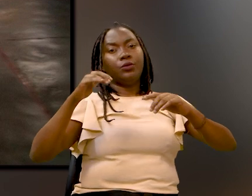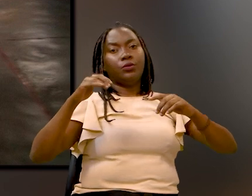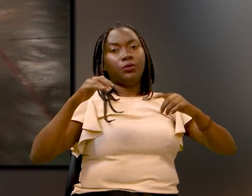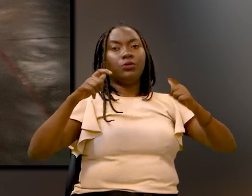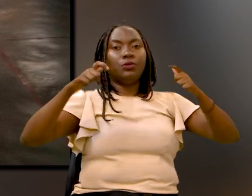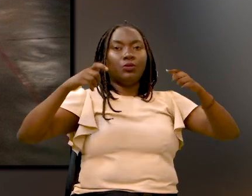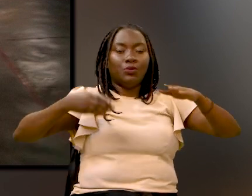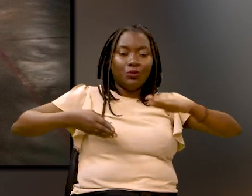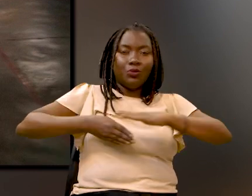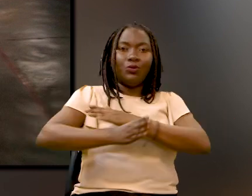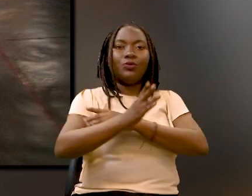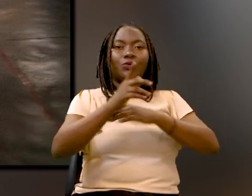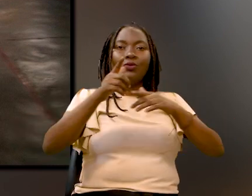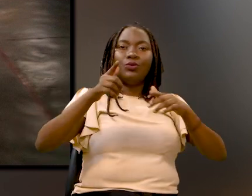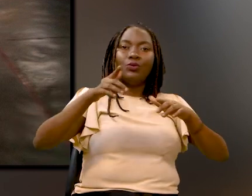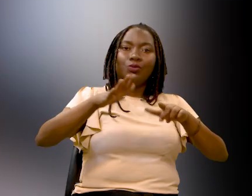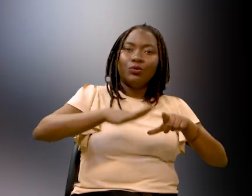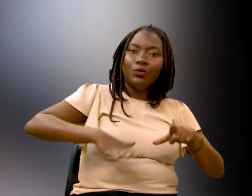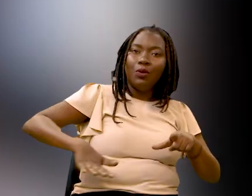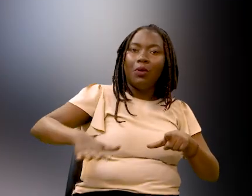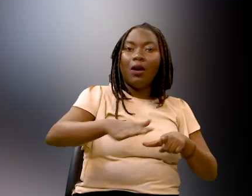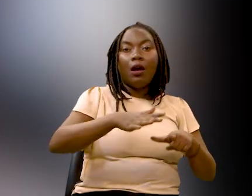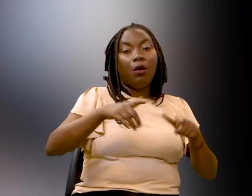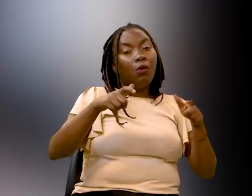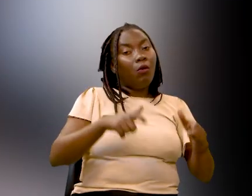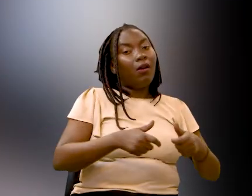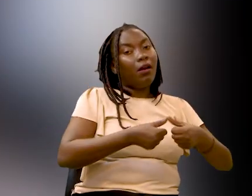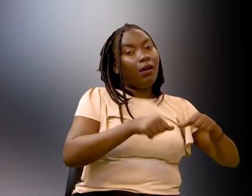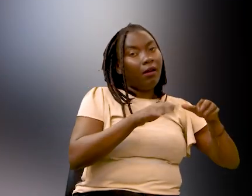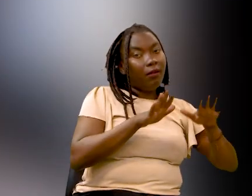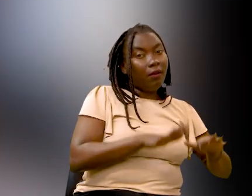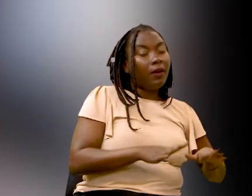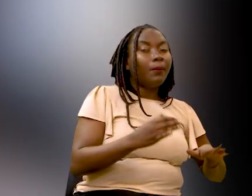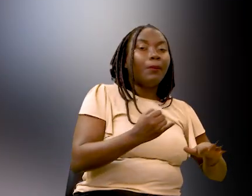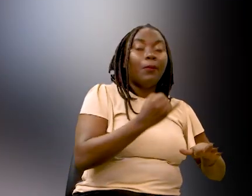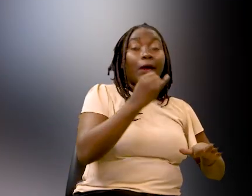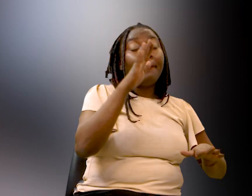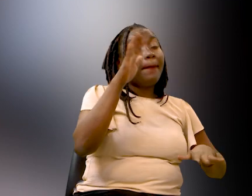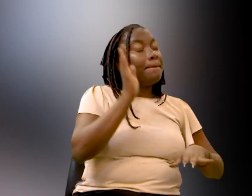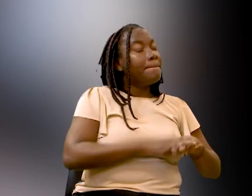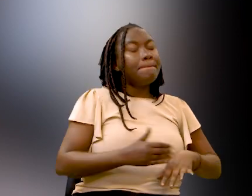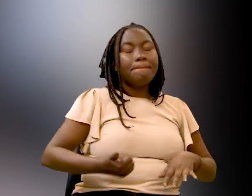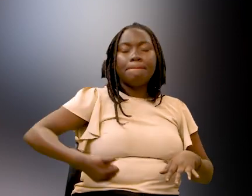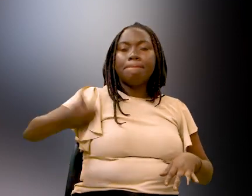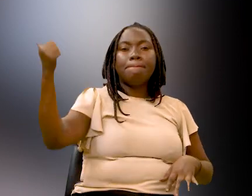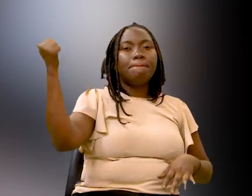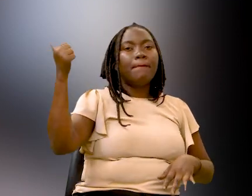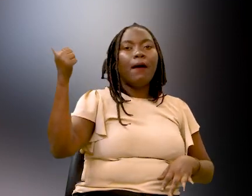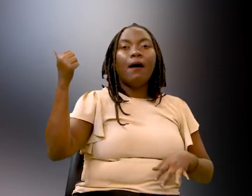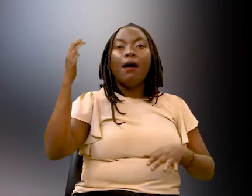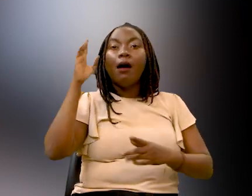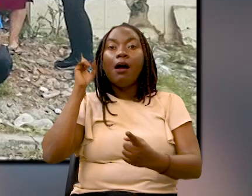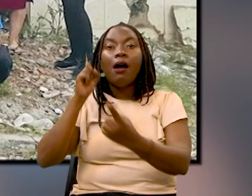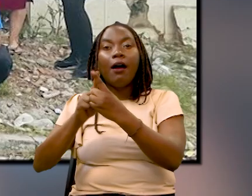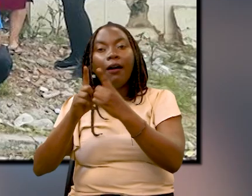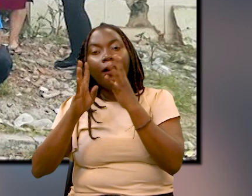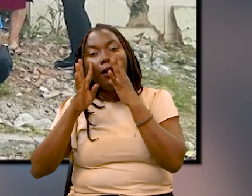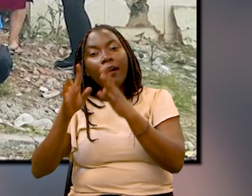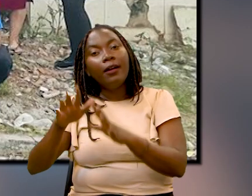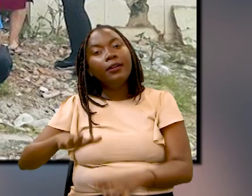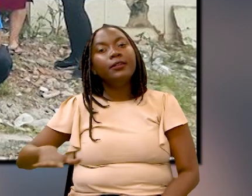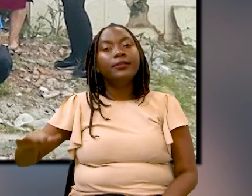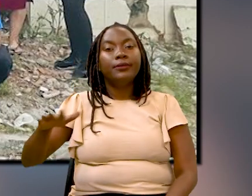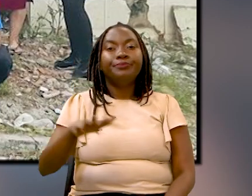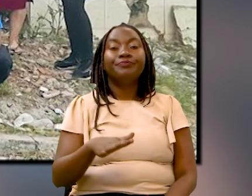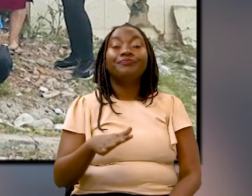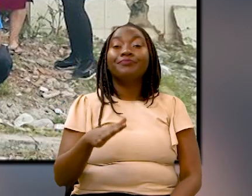área, o meu trabalho é desenvolvido no campo. Então, ter um lugar fixo é importante, mas muito mais é eu